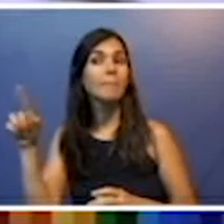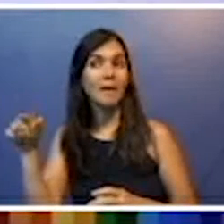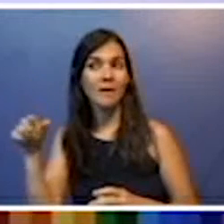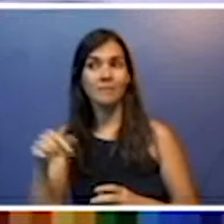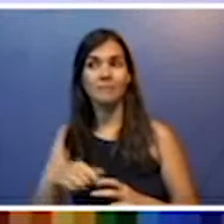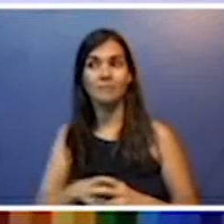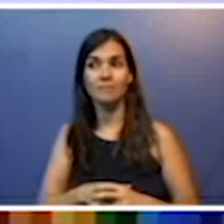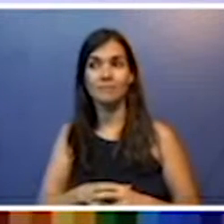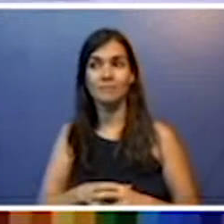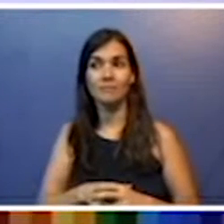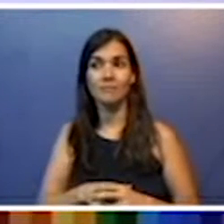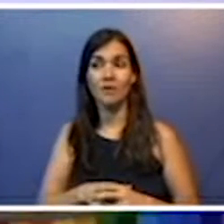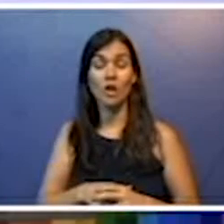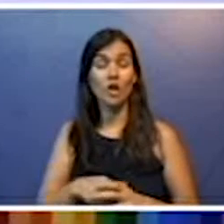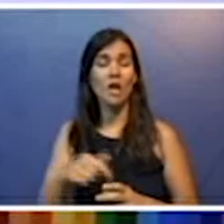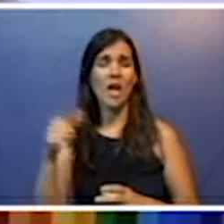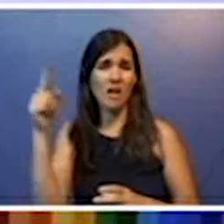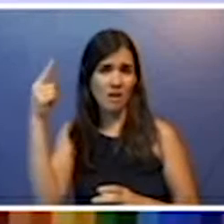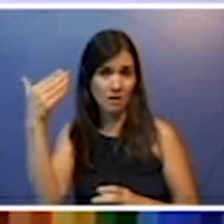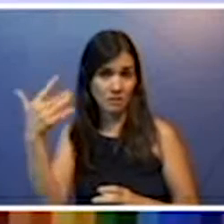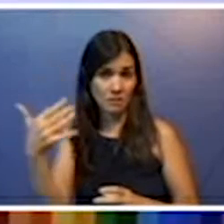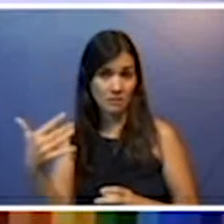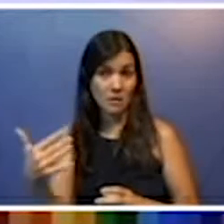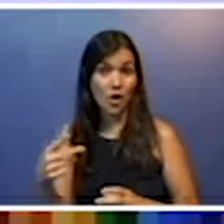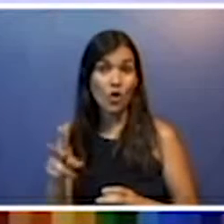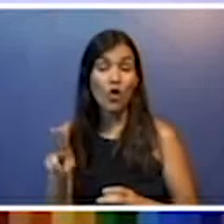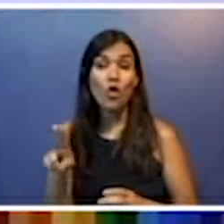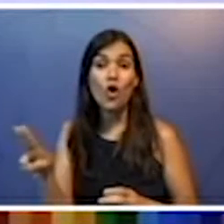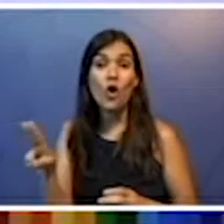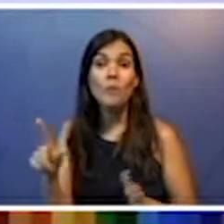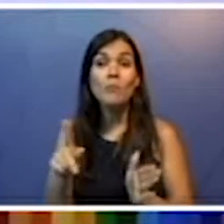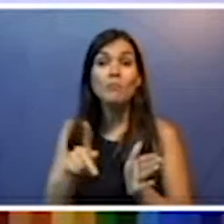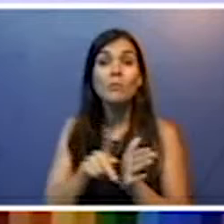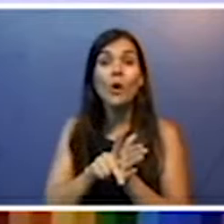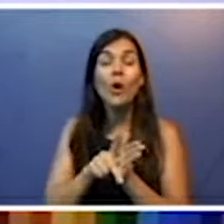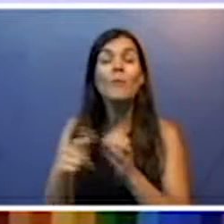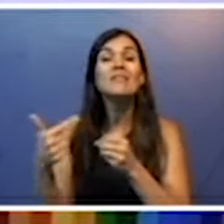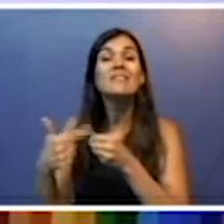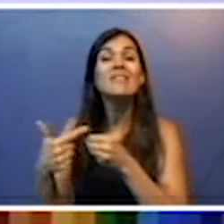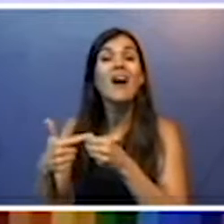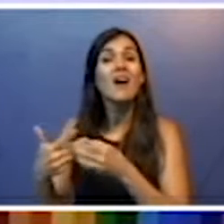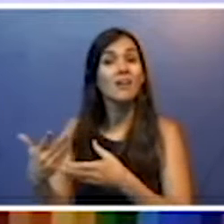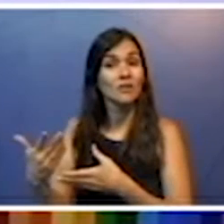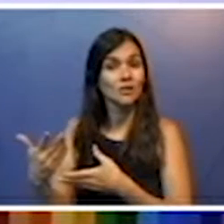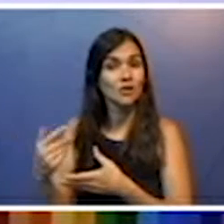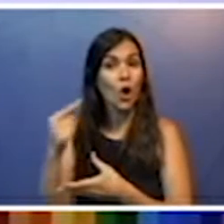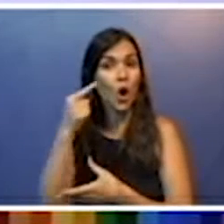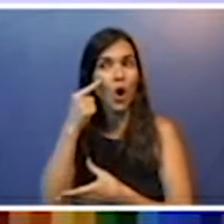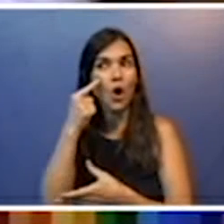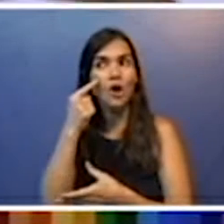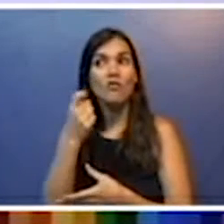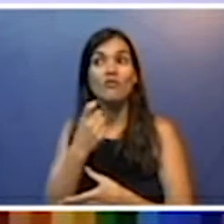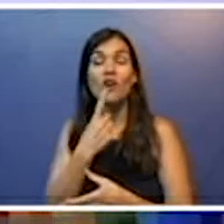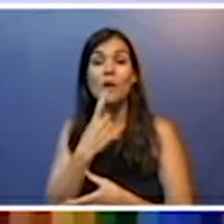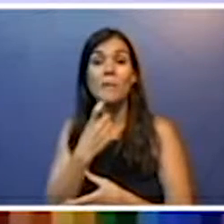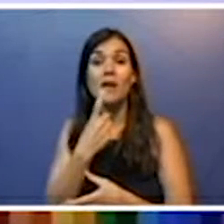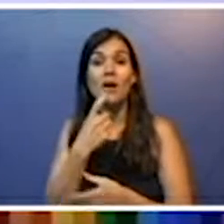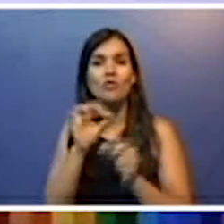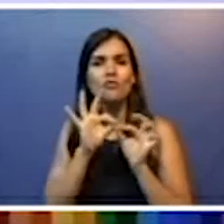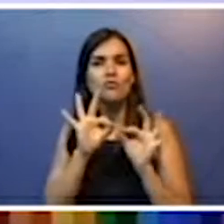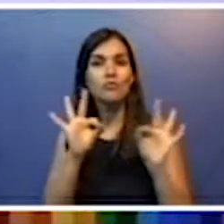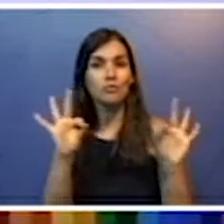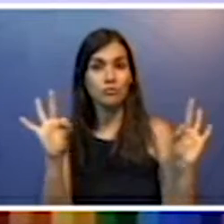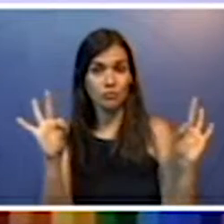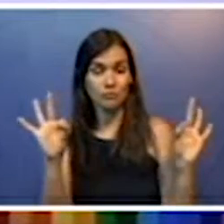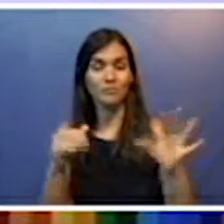Aquidauir, tá? São os nomes próprios. Olha o grifo vermelho. Lembra das pistas visuais que